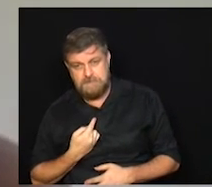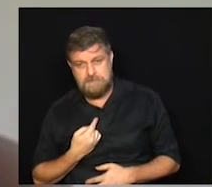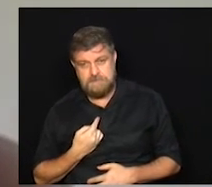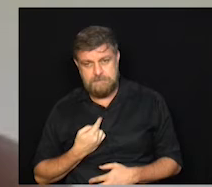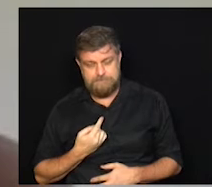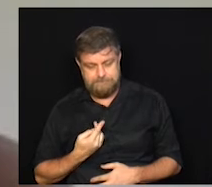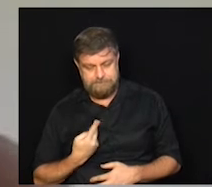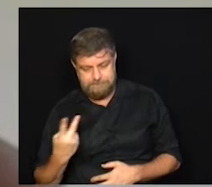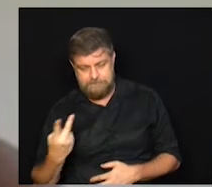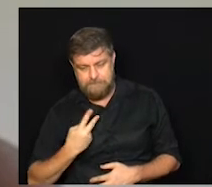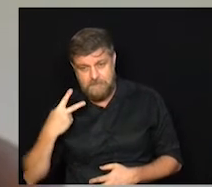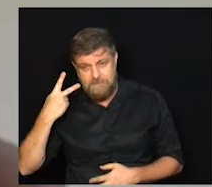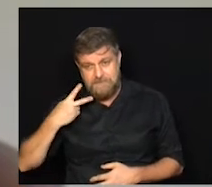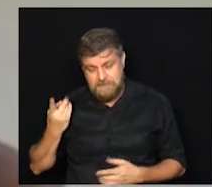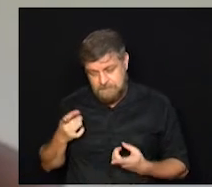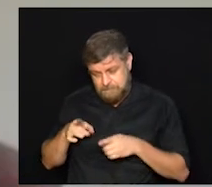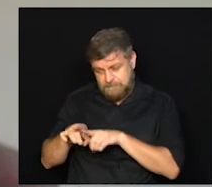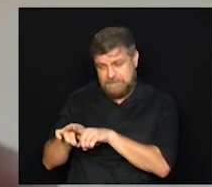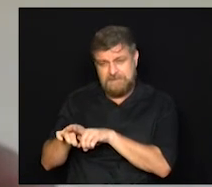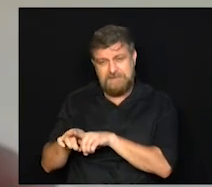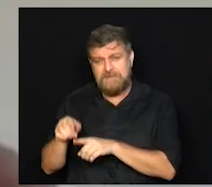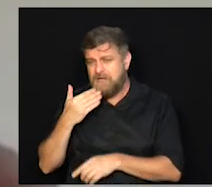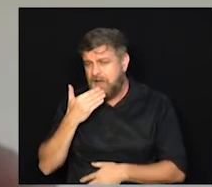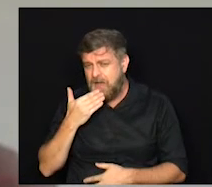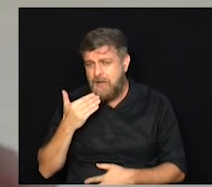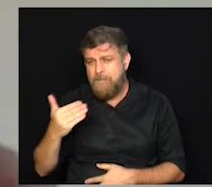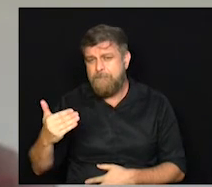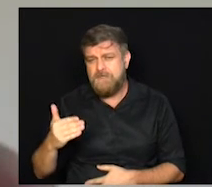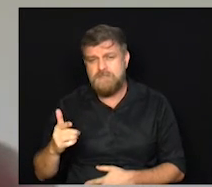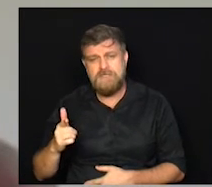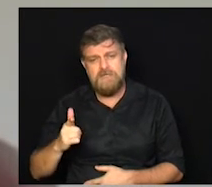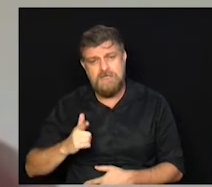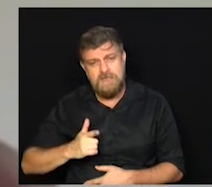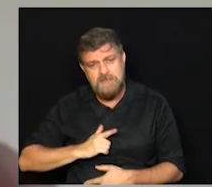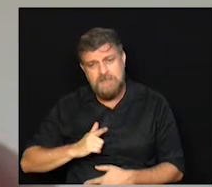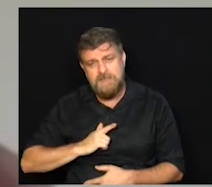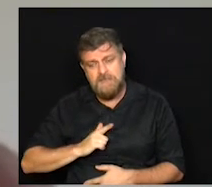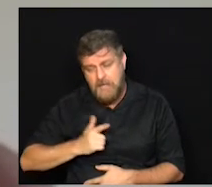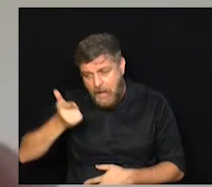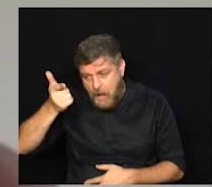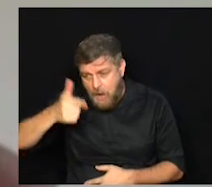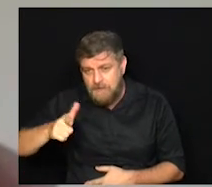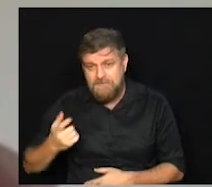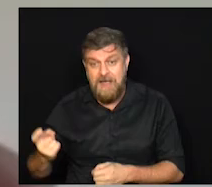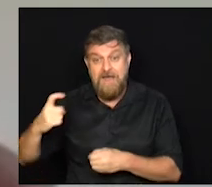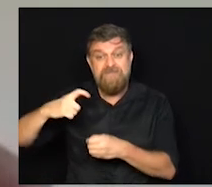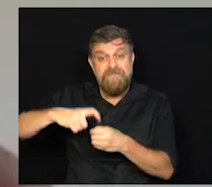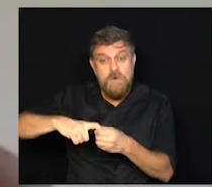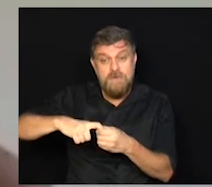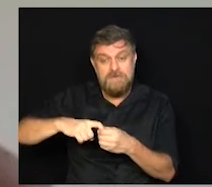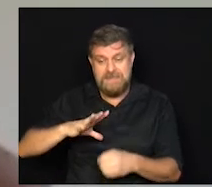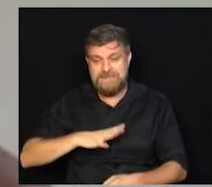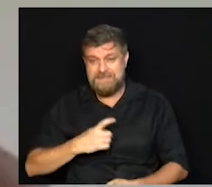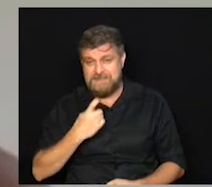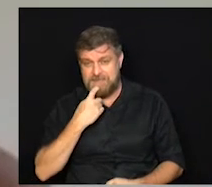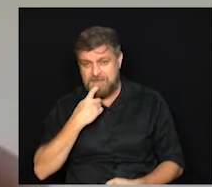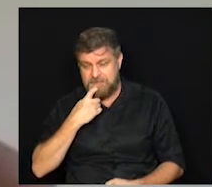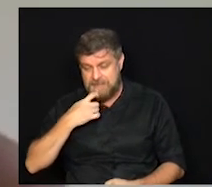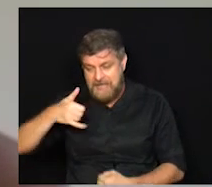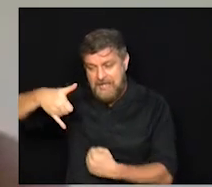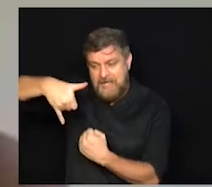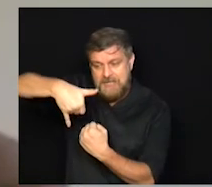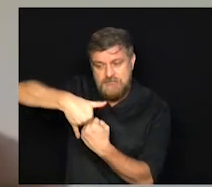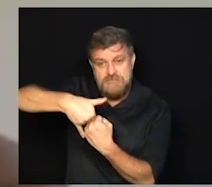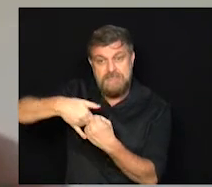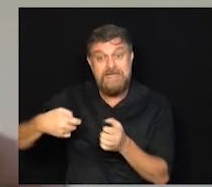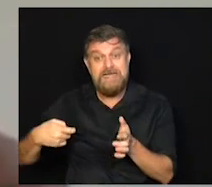conjunto, né, os vereadores, de solicitar que seja reimplantado na cidade o Disque Denúncia Municipal.